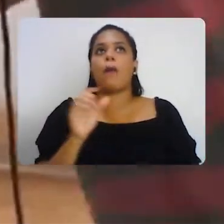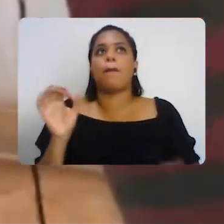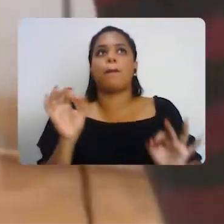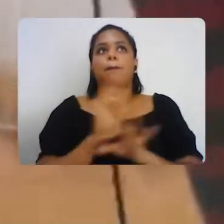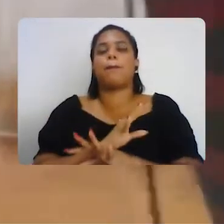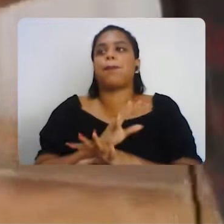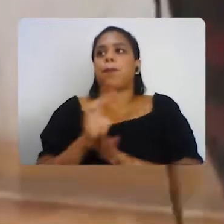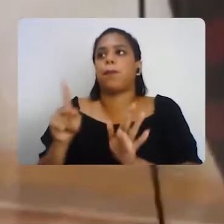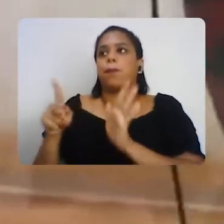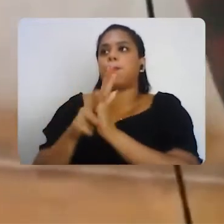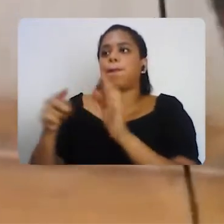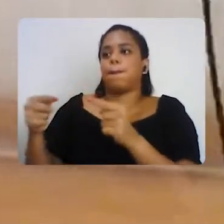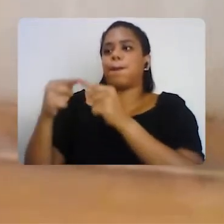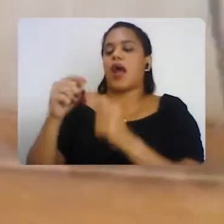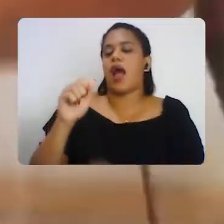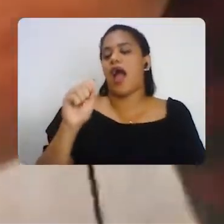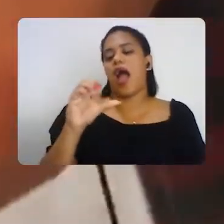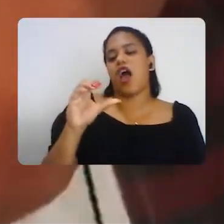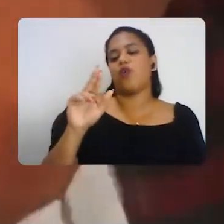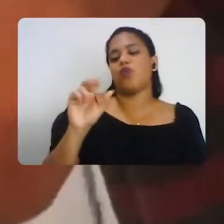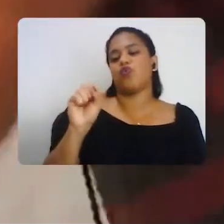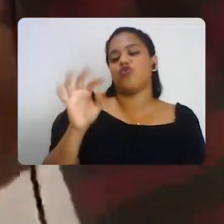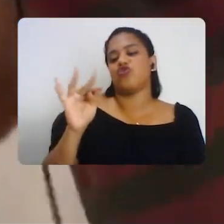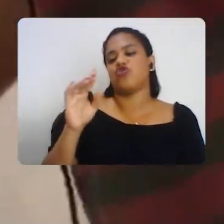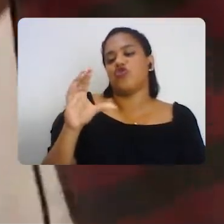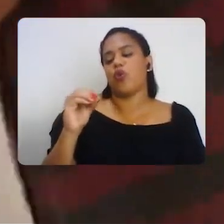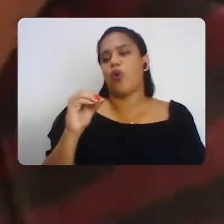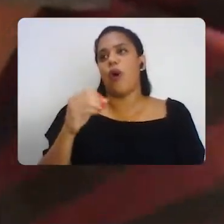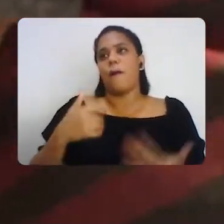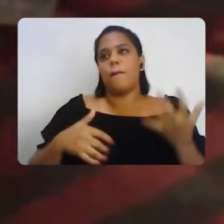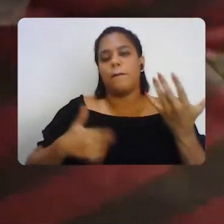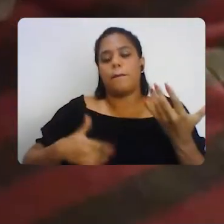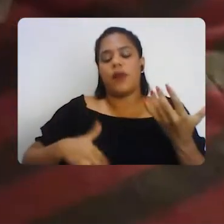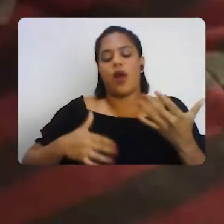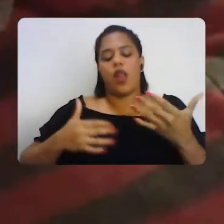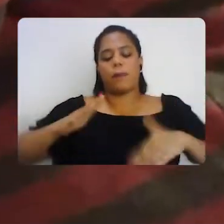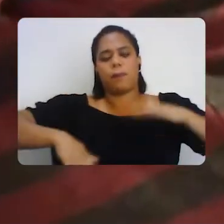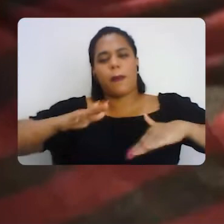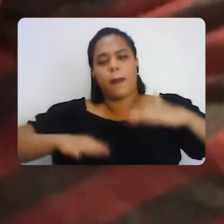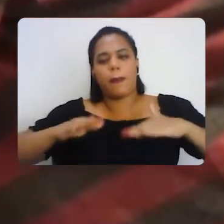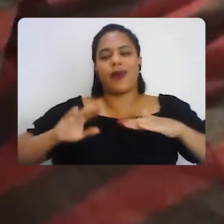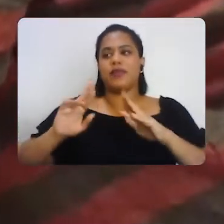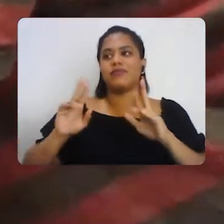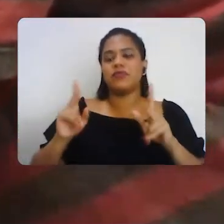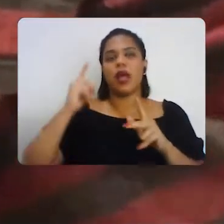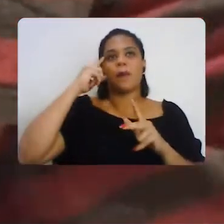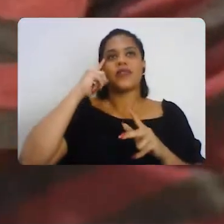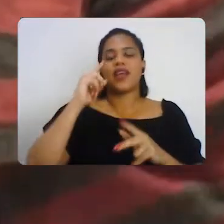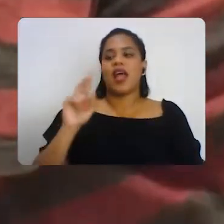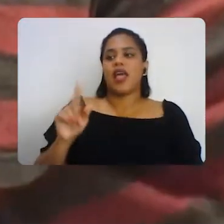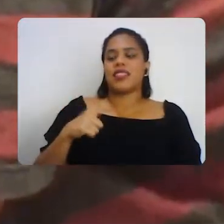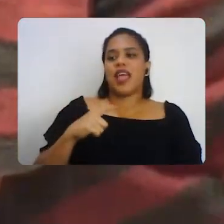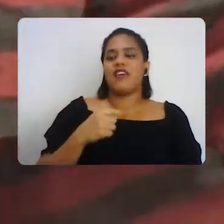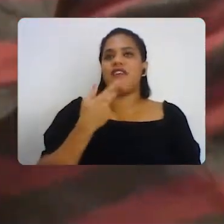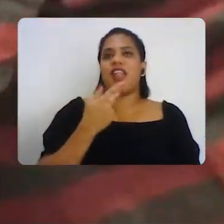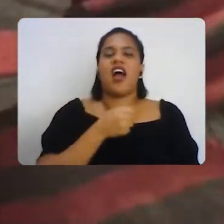ficasse completamente comprometido com a timbragem acústica de percussão, viola e tudo. Então tem um lado que é, inclusive da